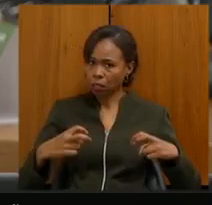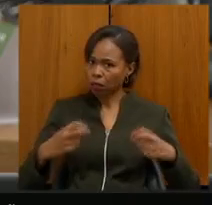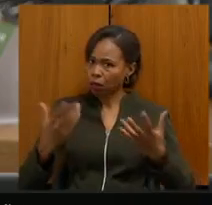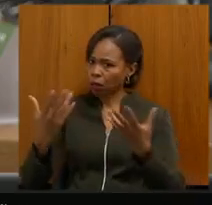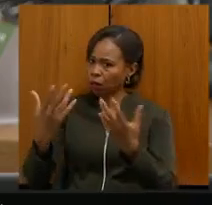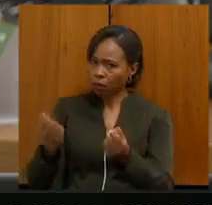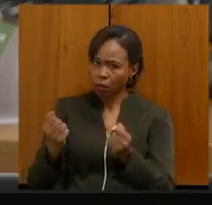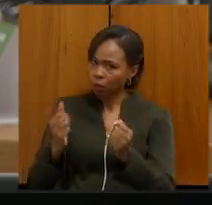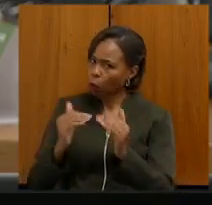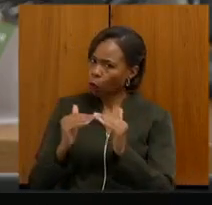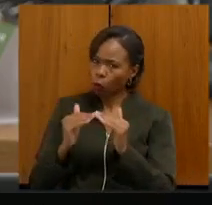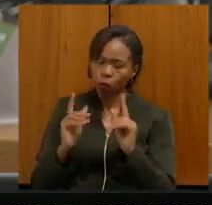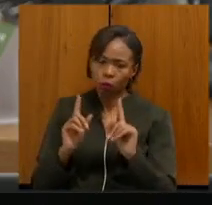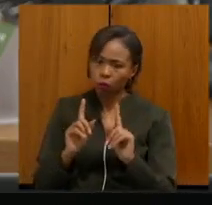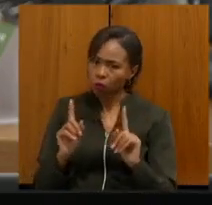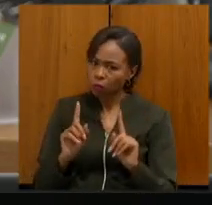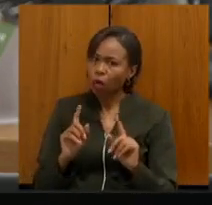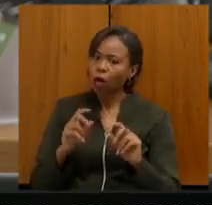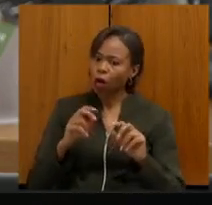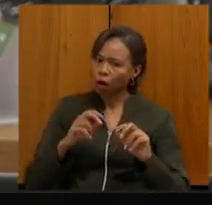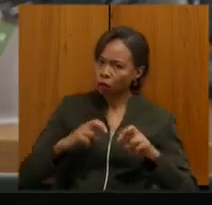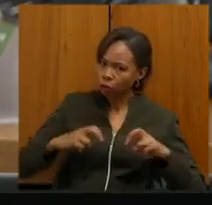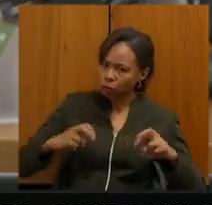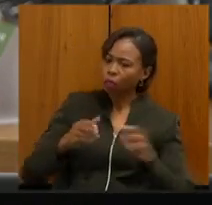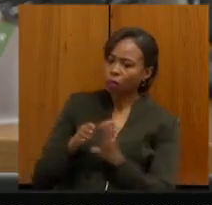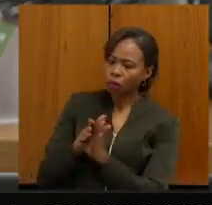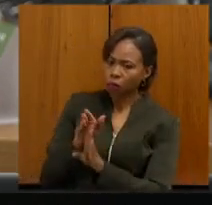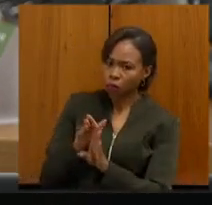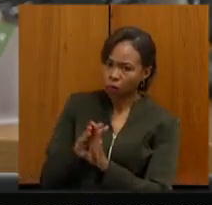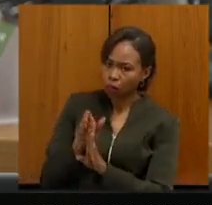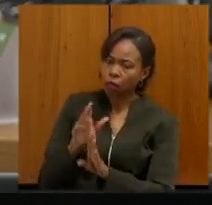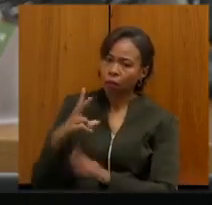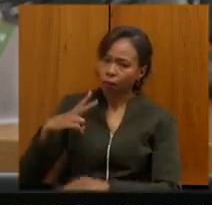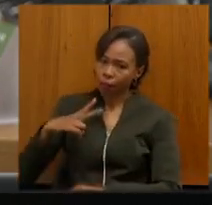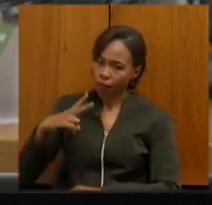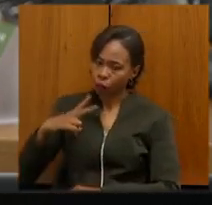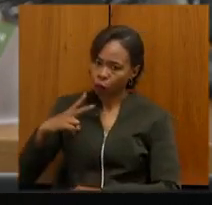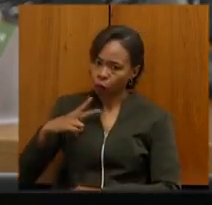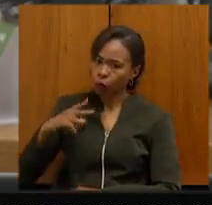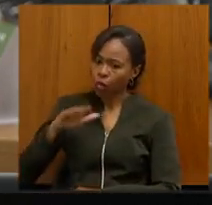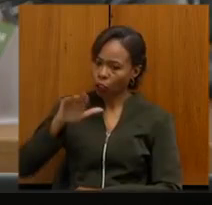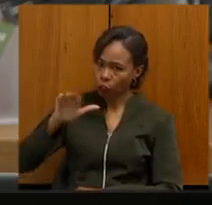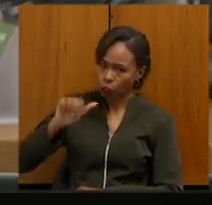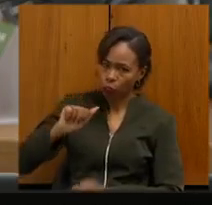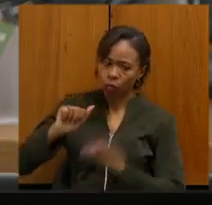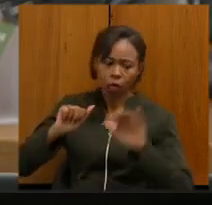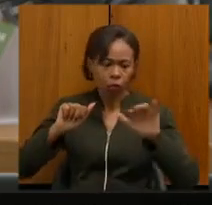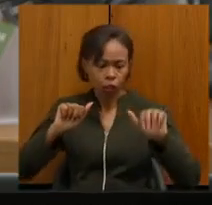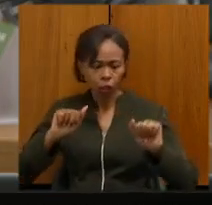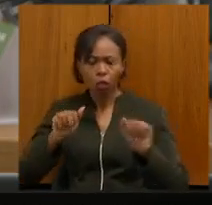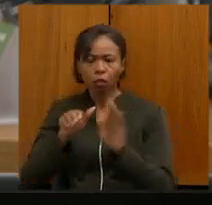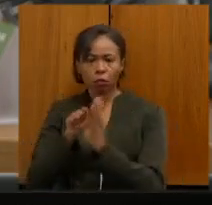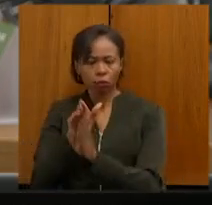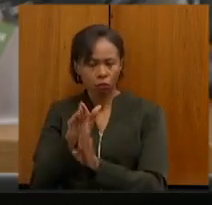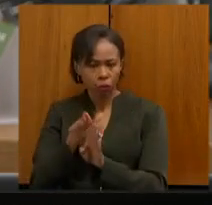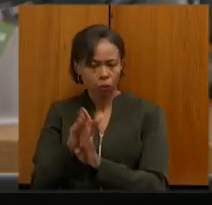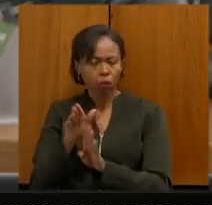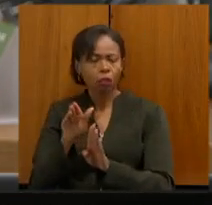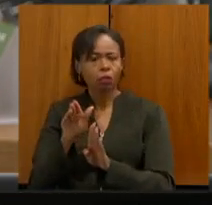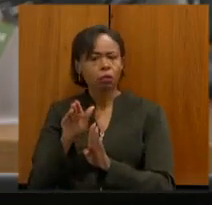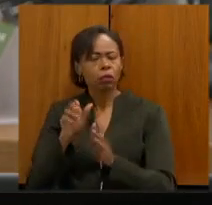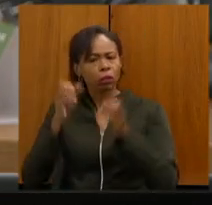inclusive faz o posicionamento depois do orienta conversa individualmente com as partes né orienta fala olha